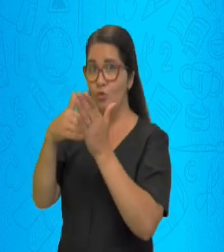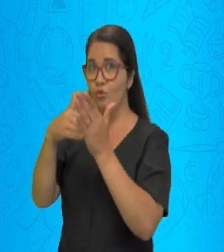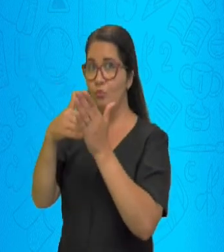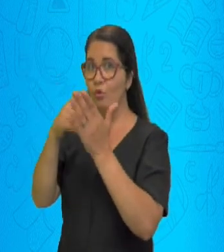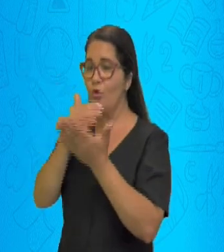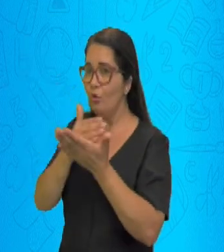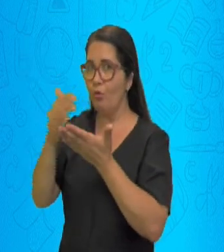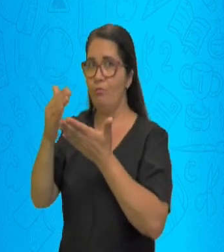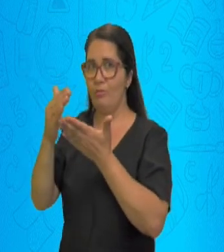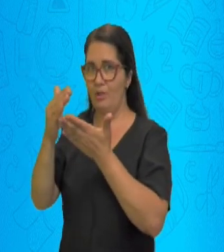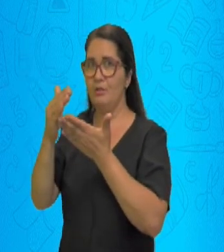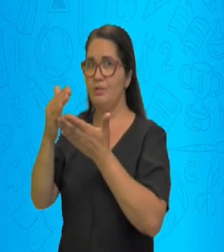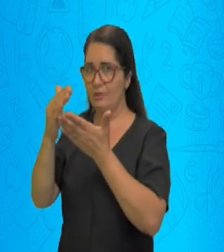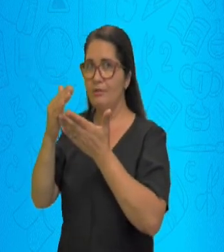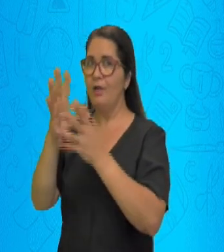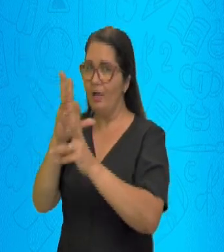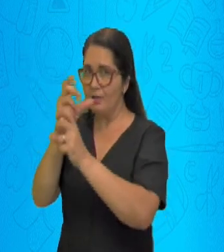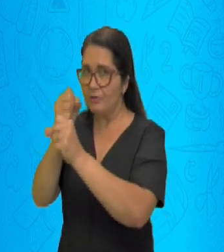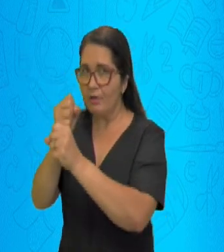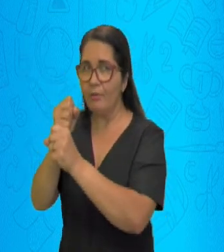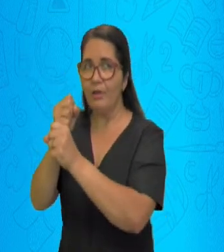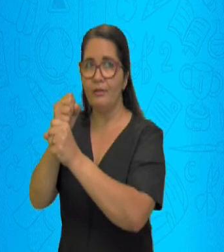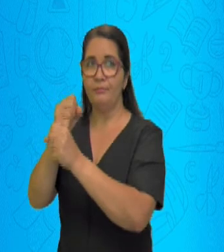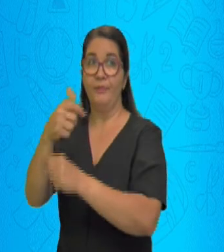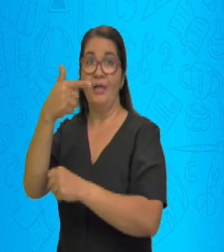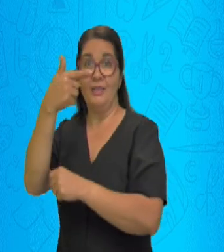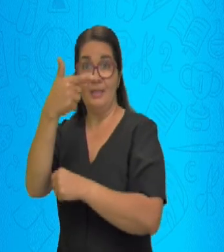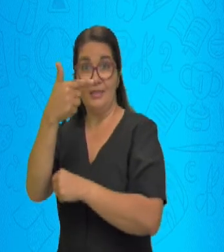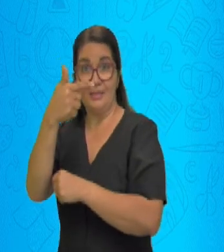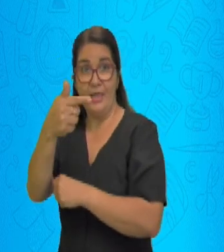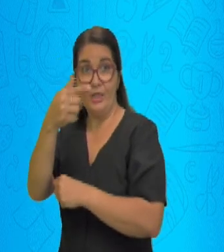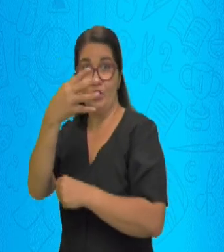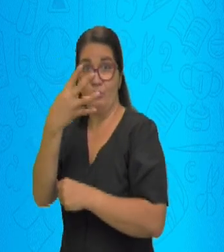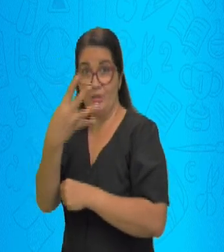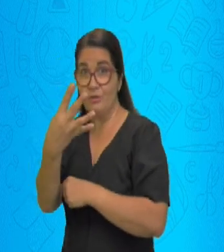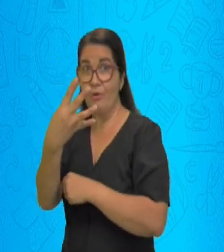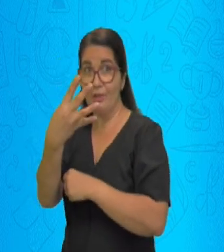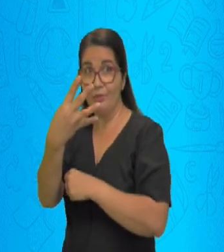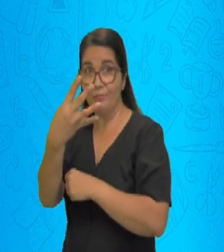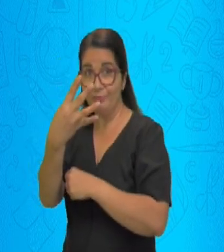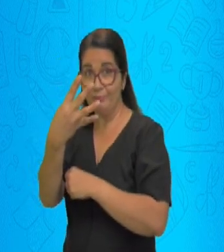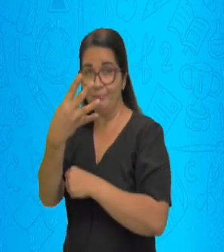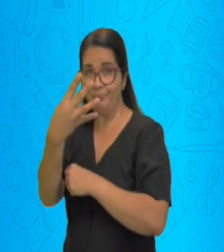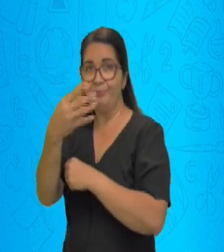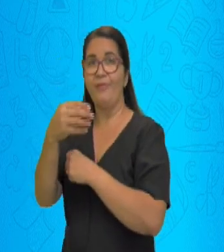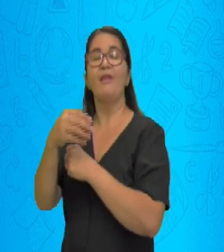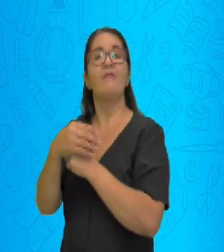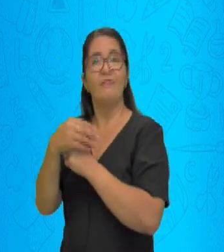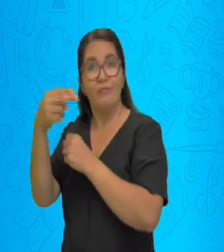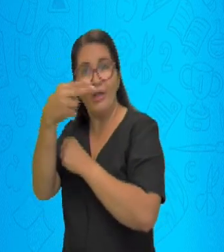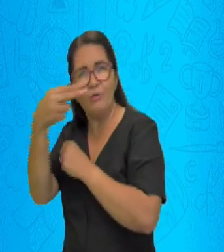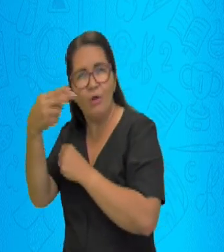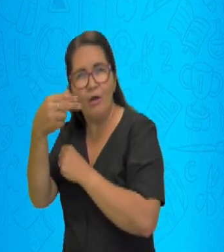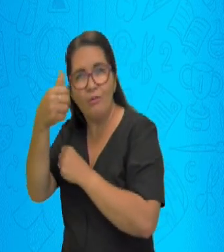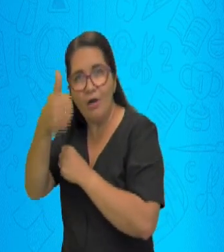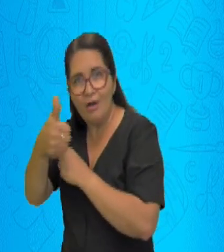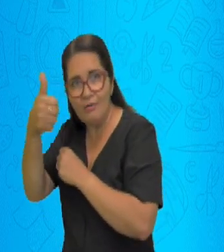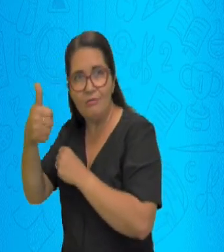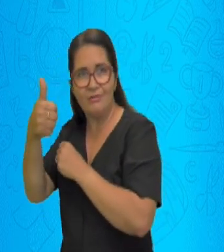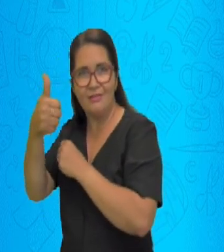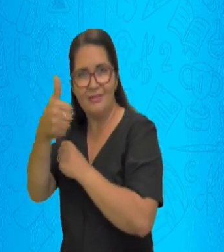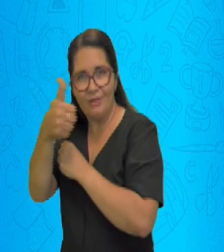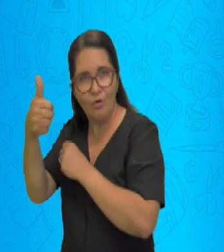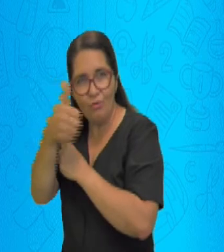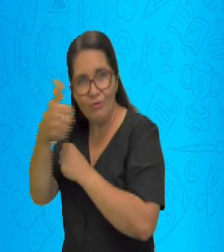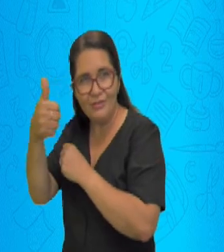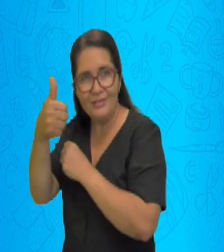somar só as ordens. Ordem das dezenas. 9 mais 1, 10.